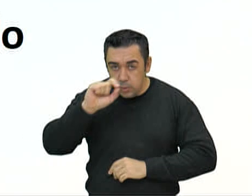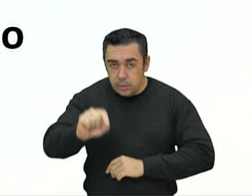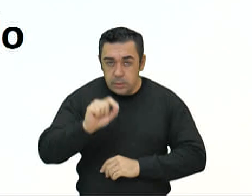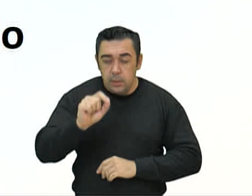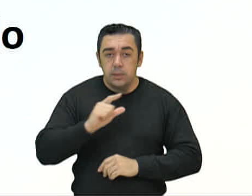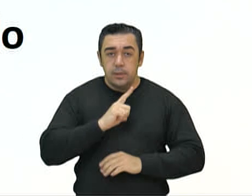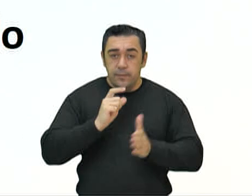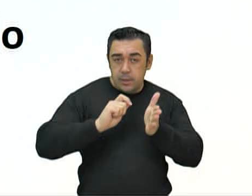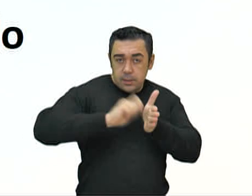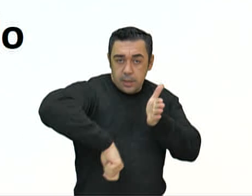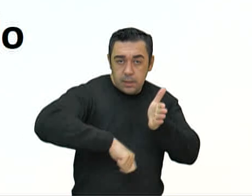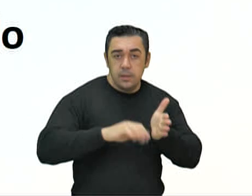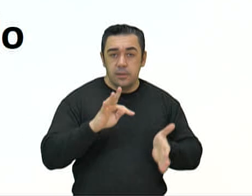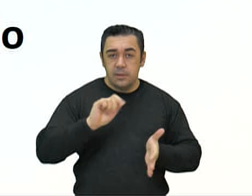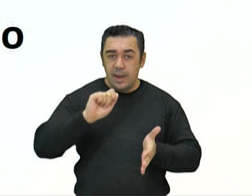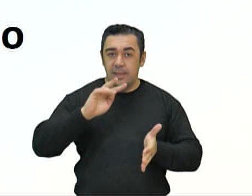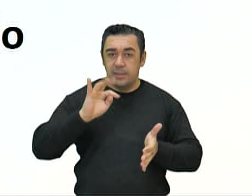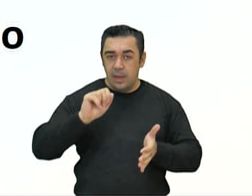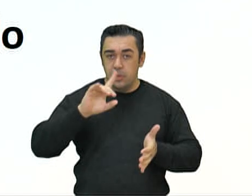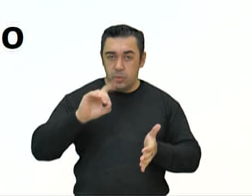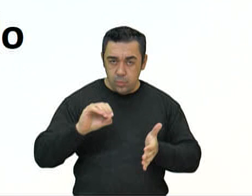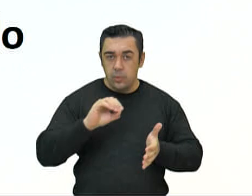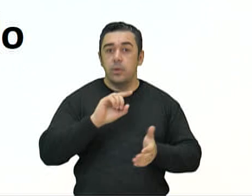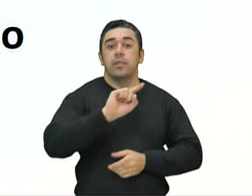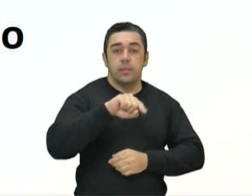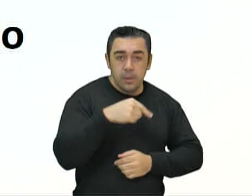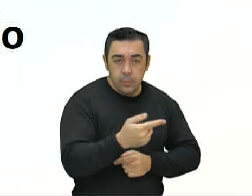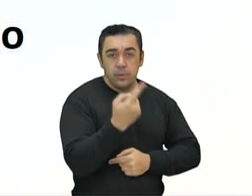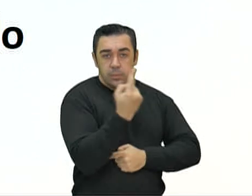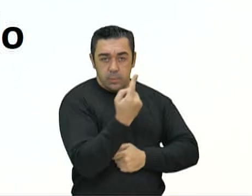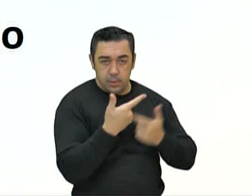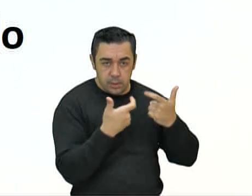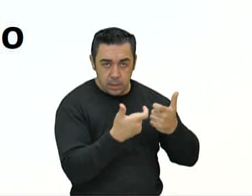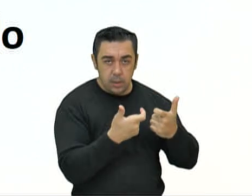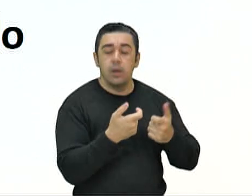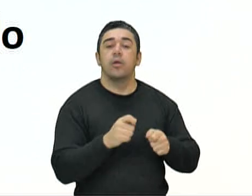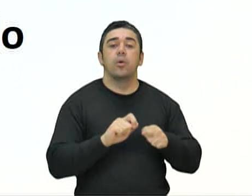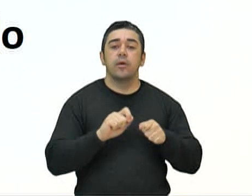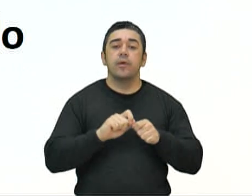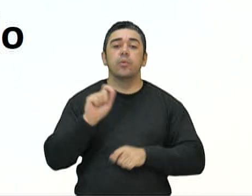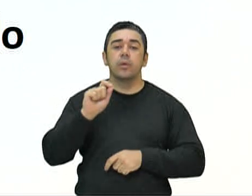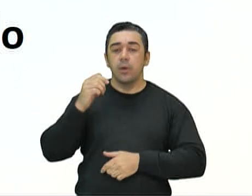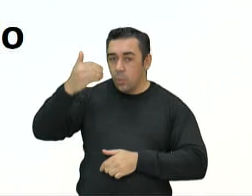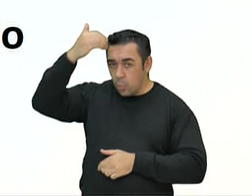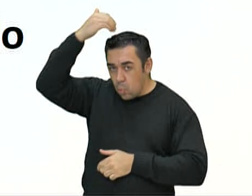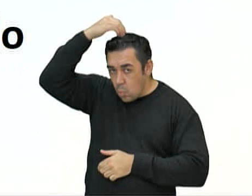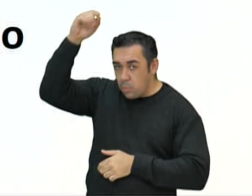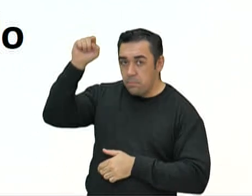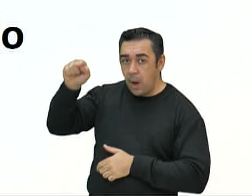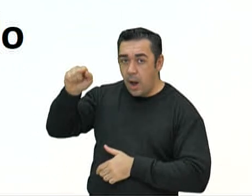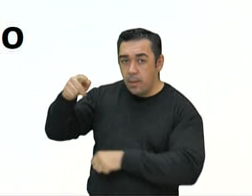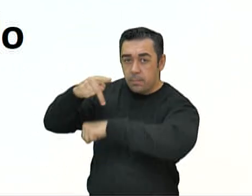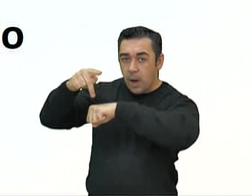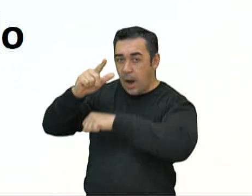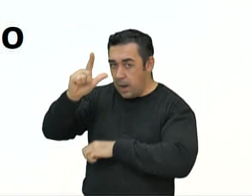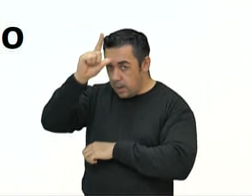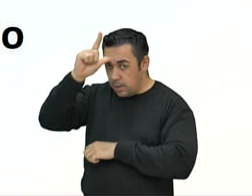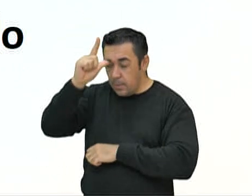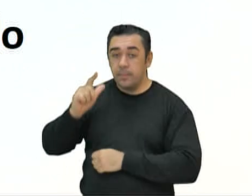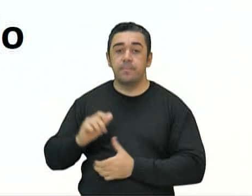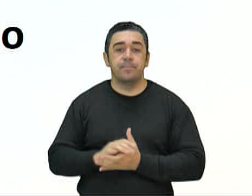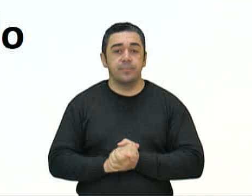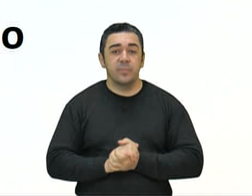os tratados após a Primeira Guerra Mundial puniram a Alemanha e deixaram a